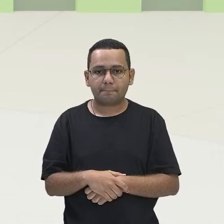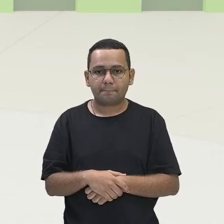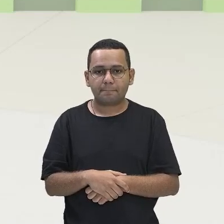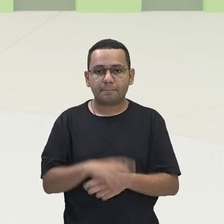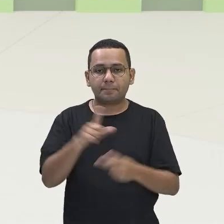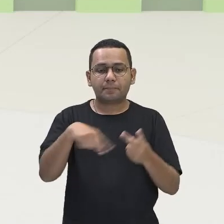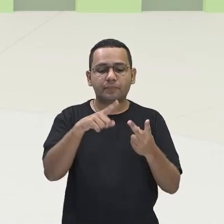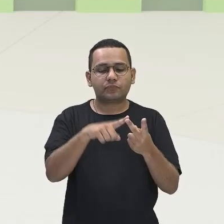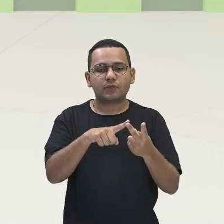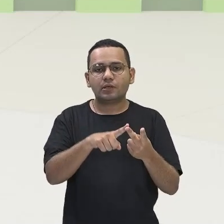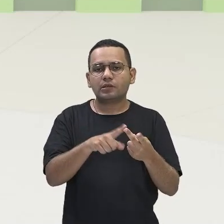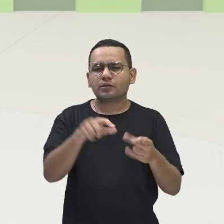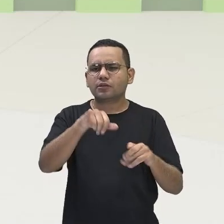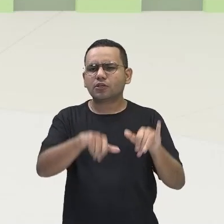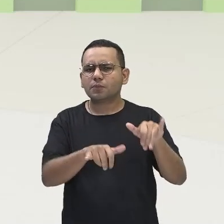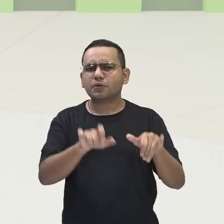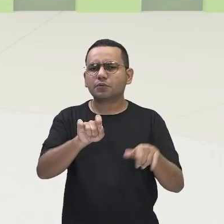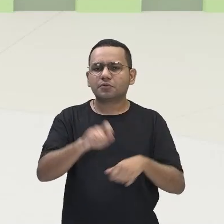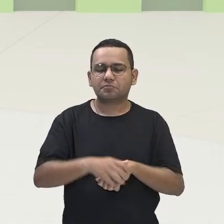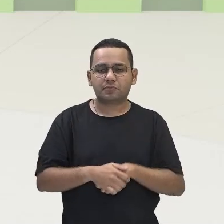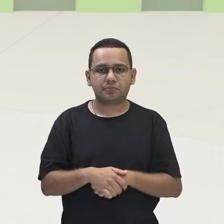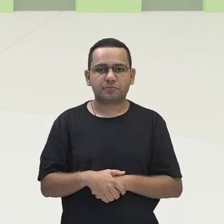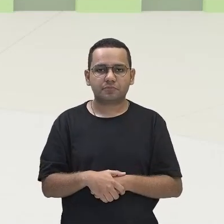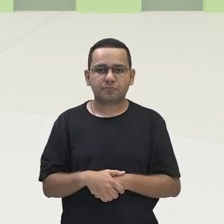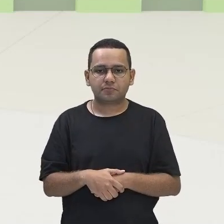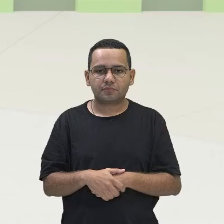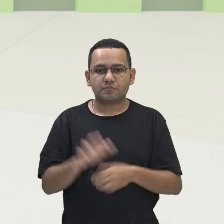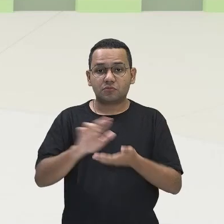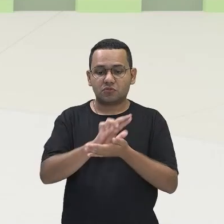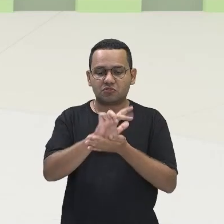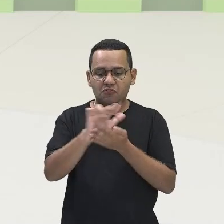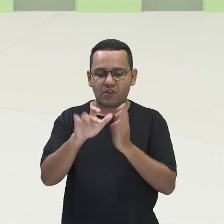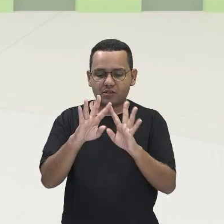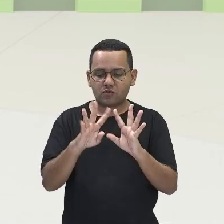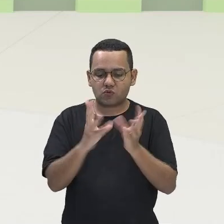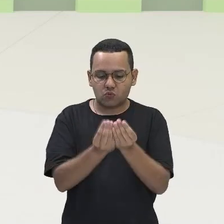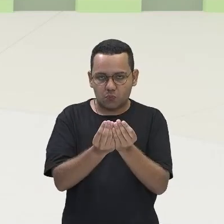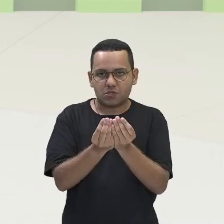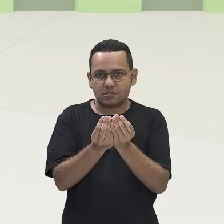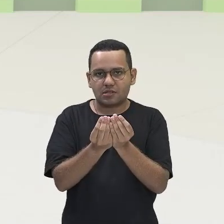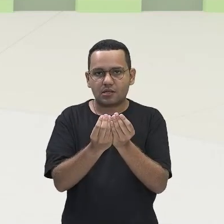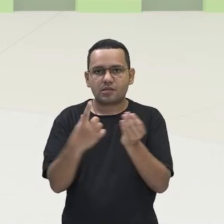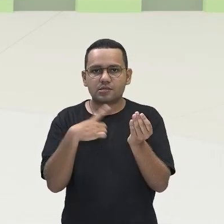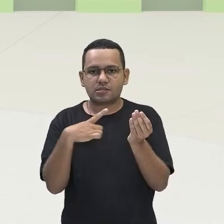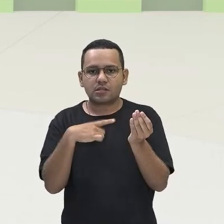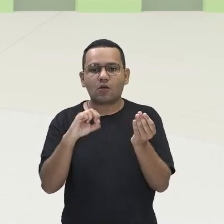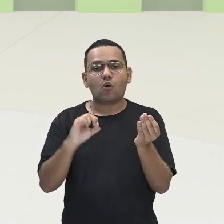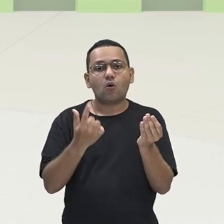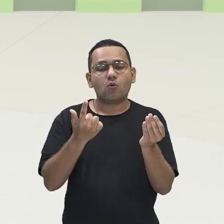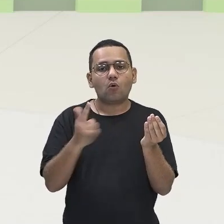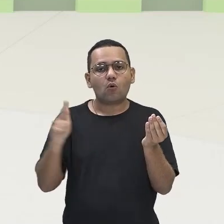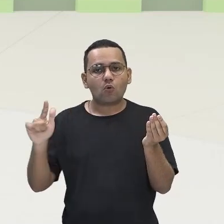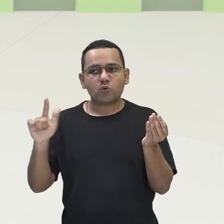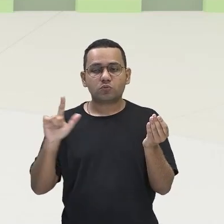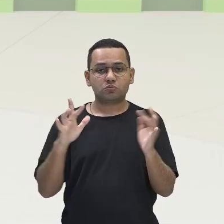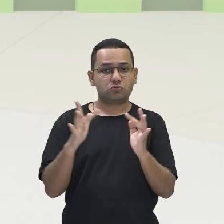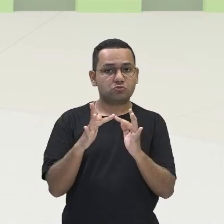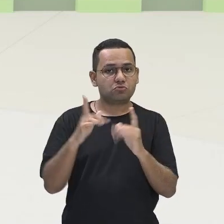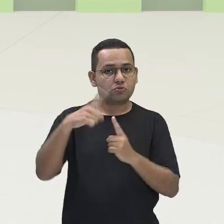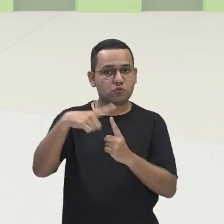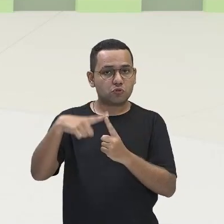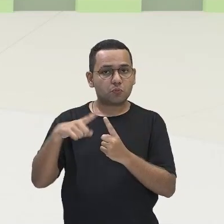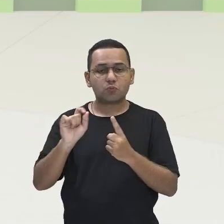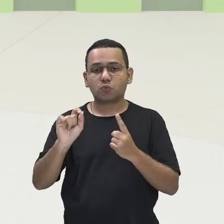processos químicos incluem as substâncias, né? E todas aquelas interações que há também com